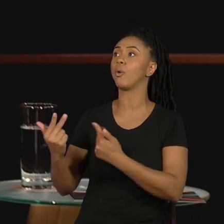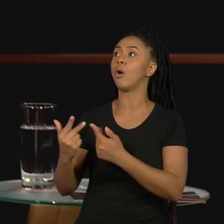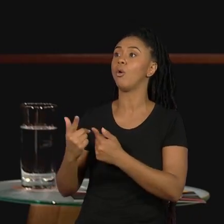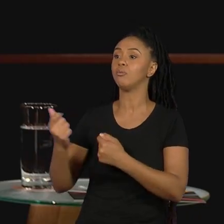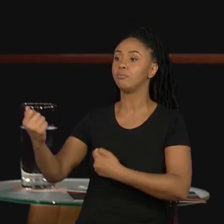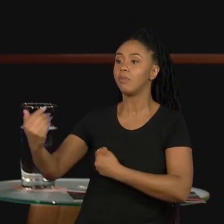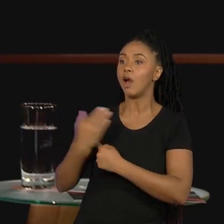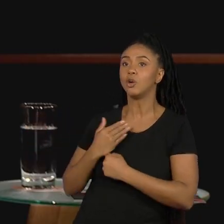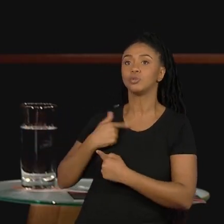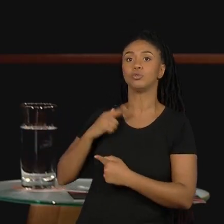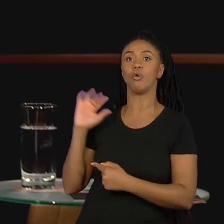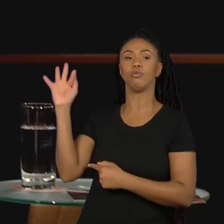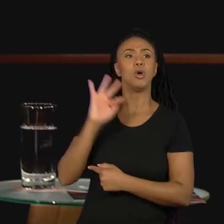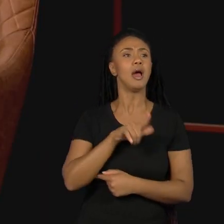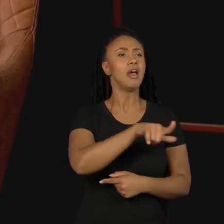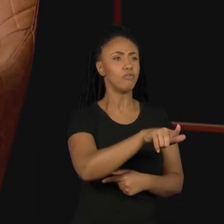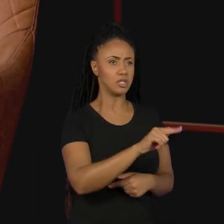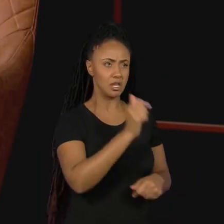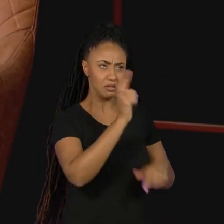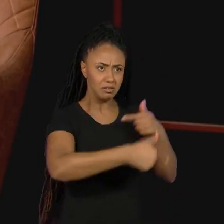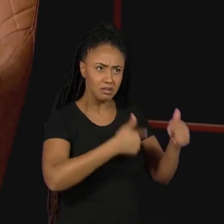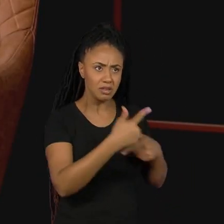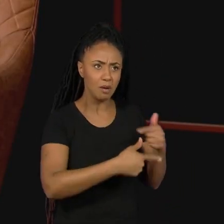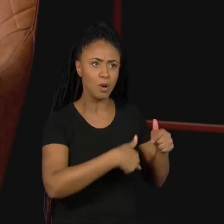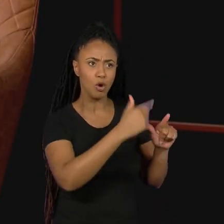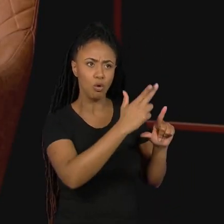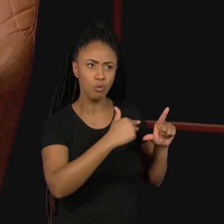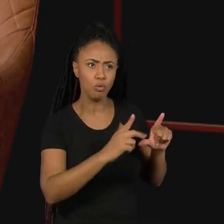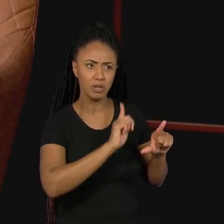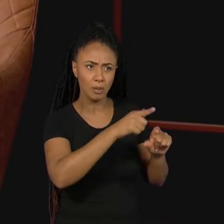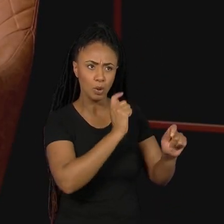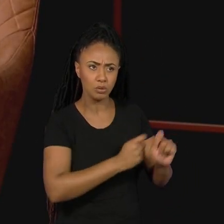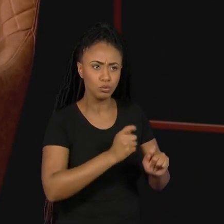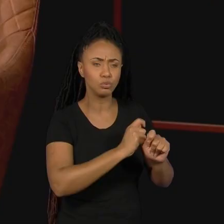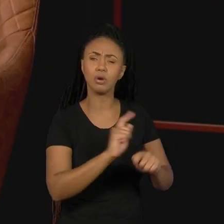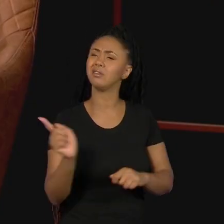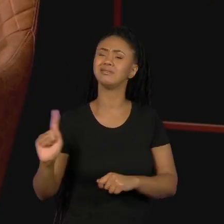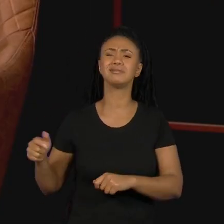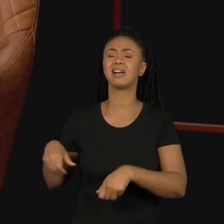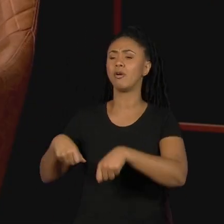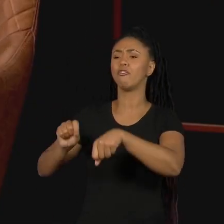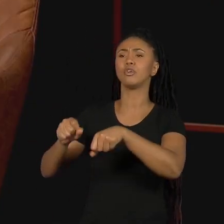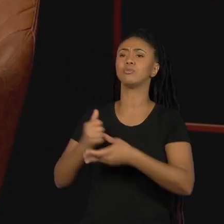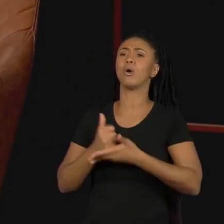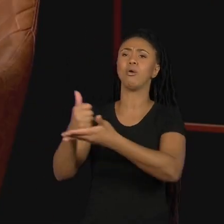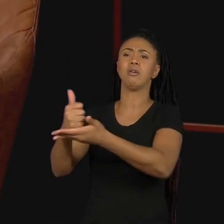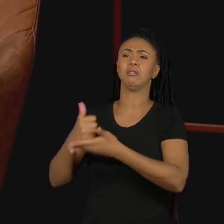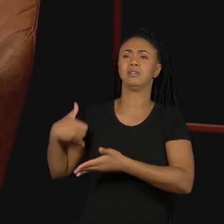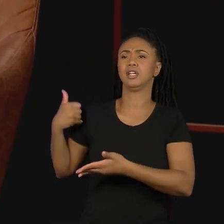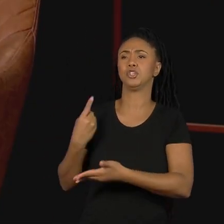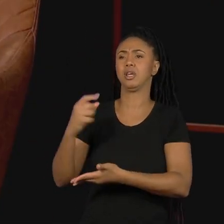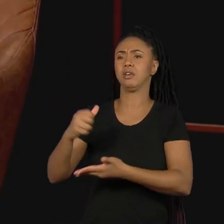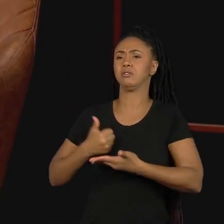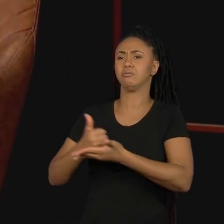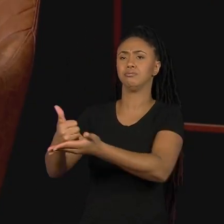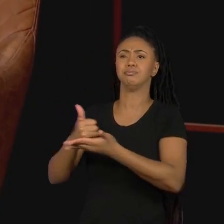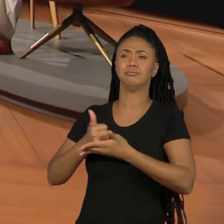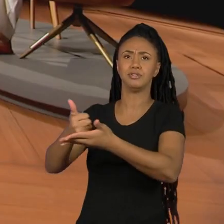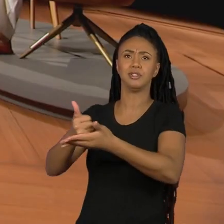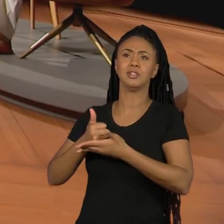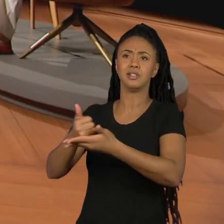seu trabalho como pintor, escultor? Trabalhei 1 mês e meio como office boy, aos 15 anos. Fui mandado embora porque eu só ficava